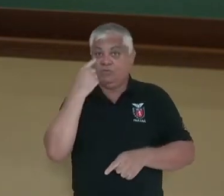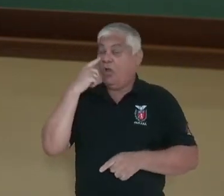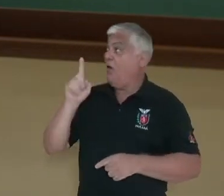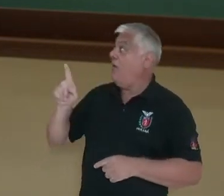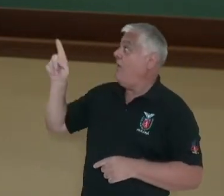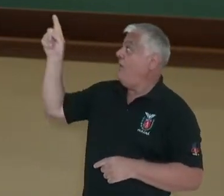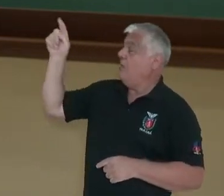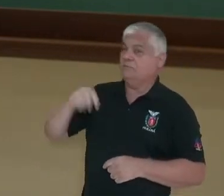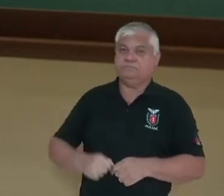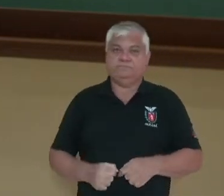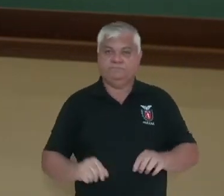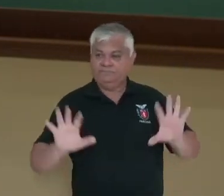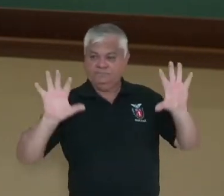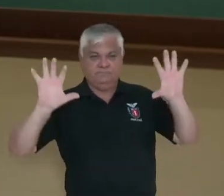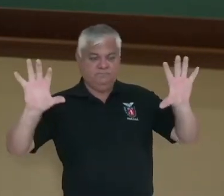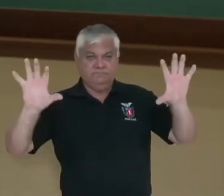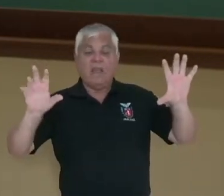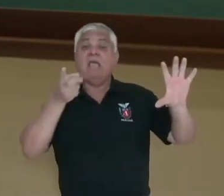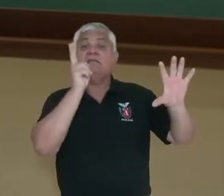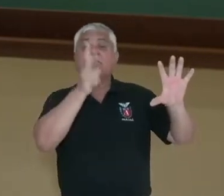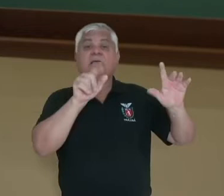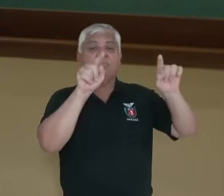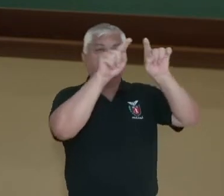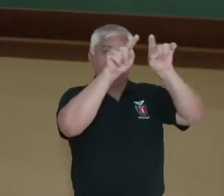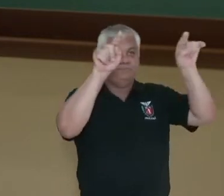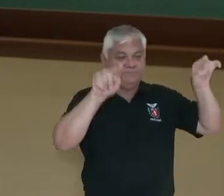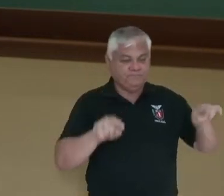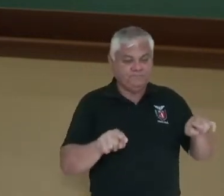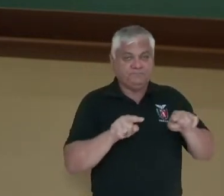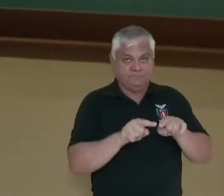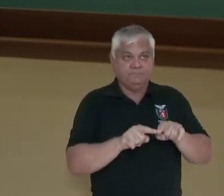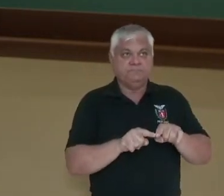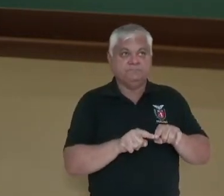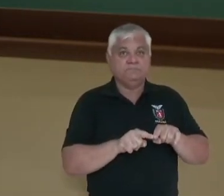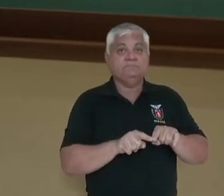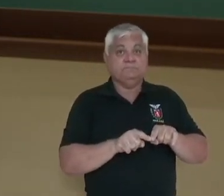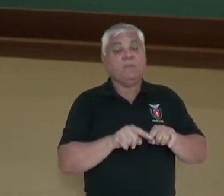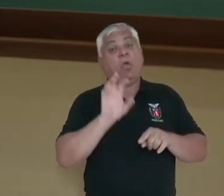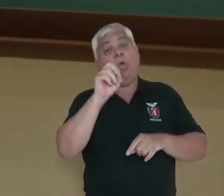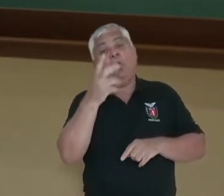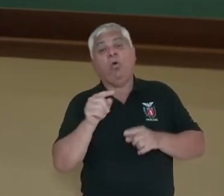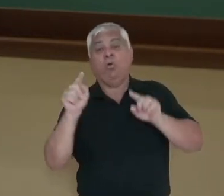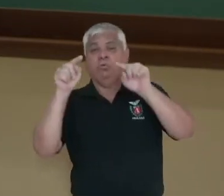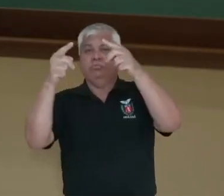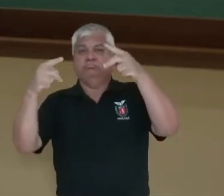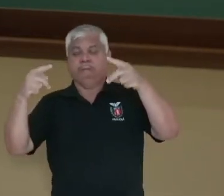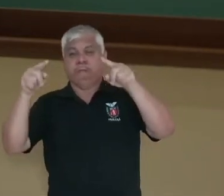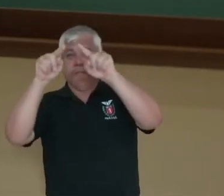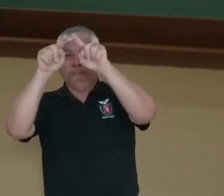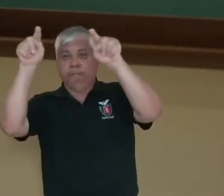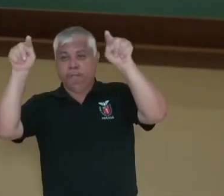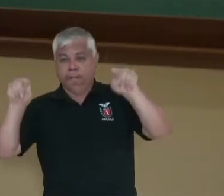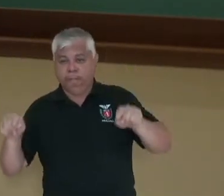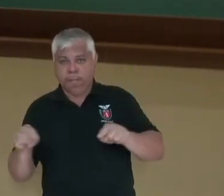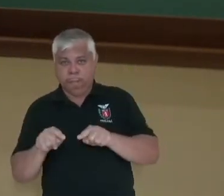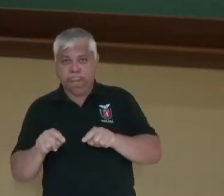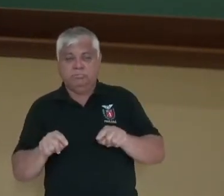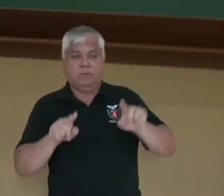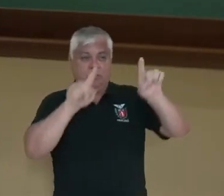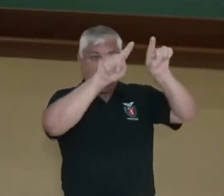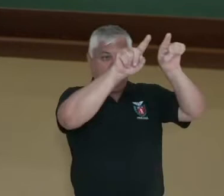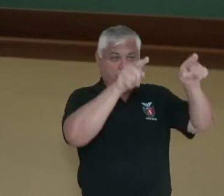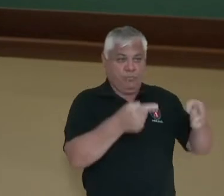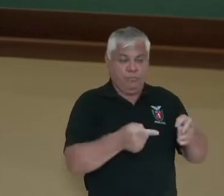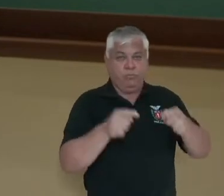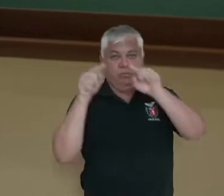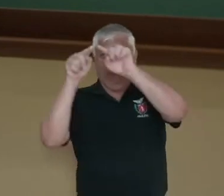As matrizes sempre serão representadas ou entre parênteses ou entre colchetes. Então, essas são as duas maneiras